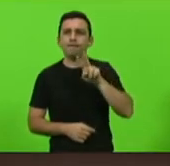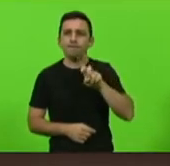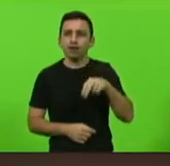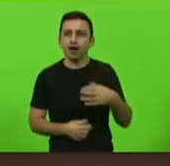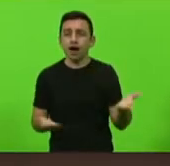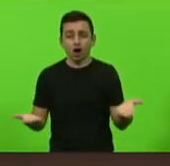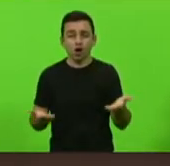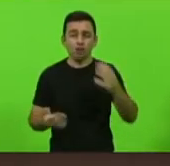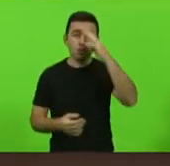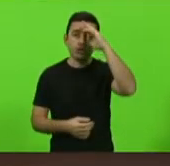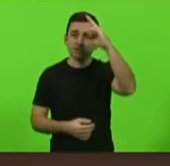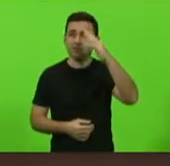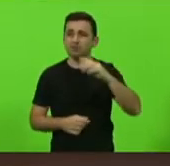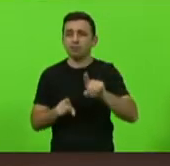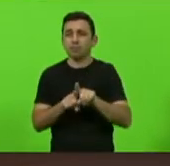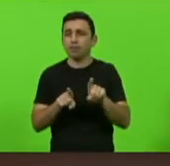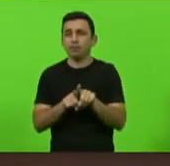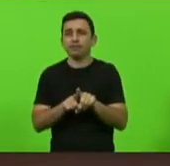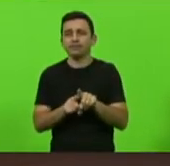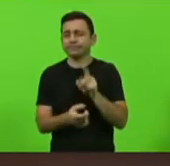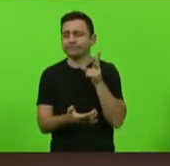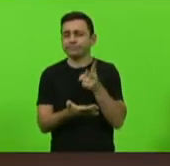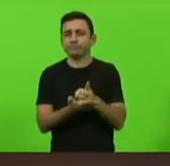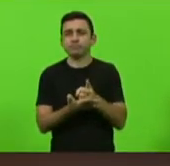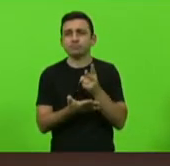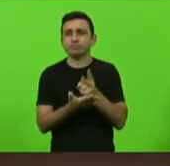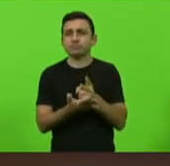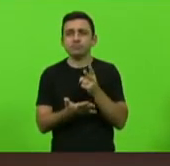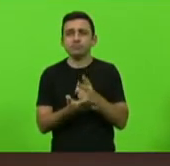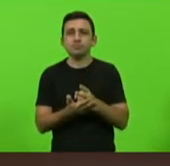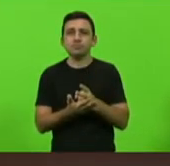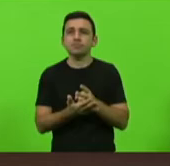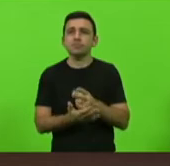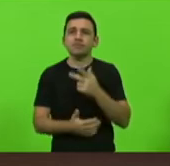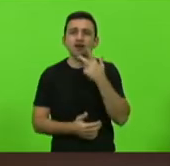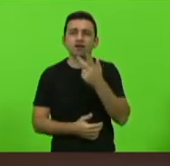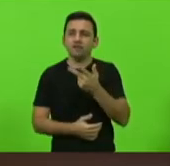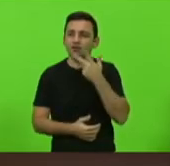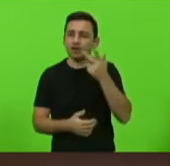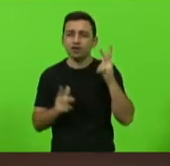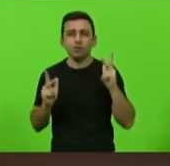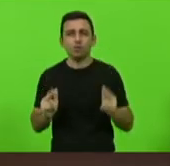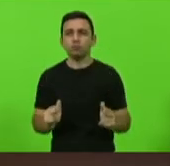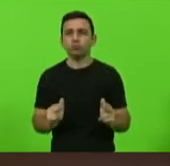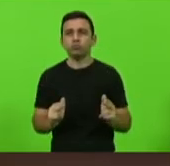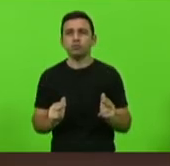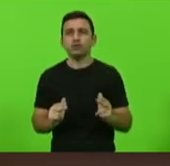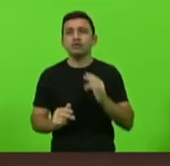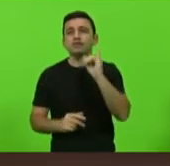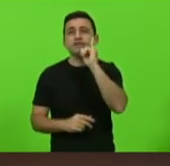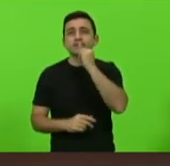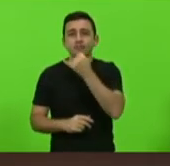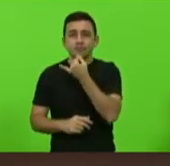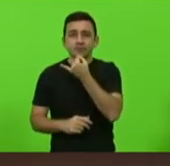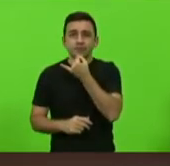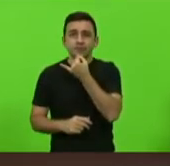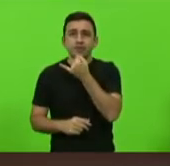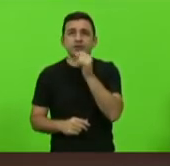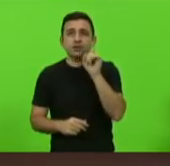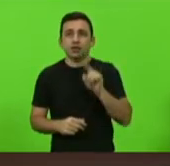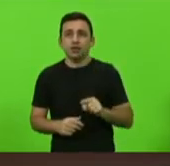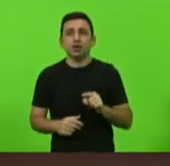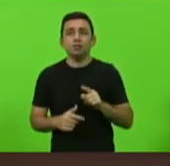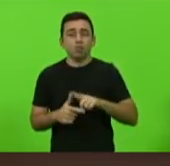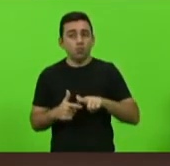governador Moisés, sempre falam a mesma coisa. Infelizmente, é um problema